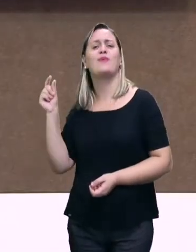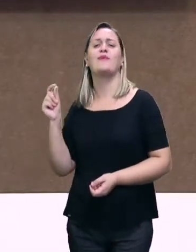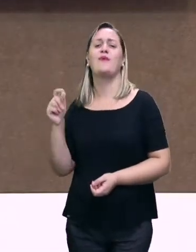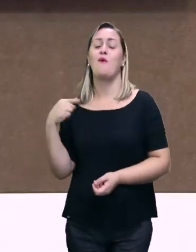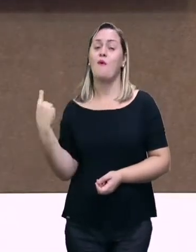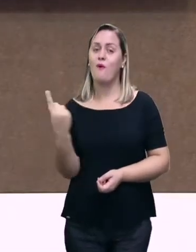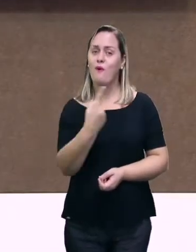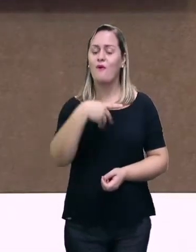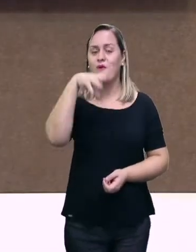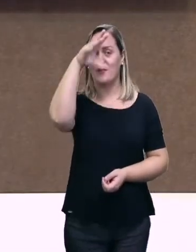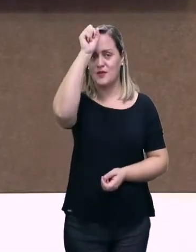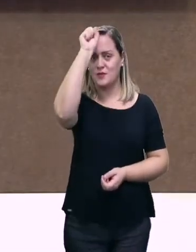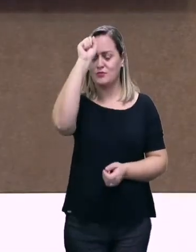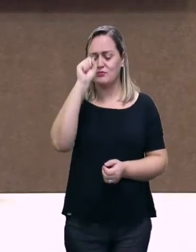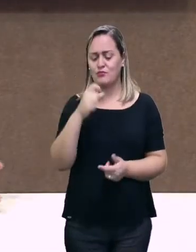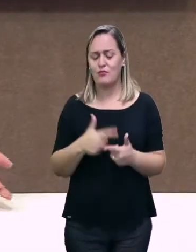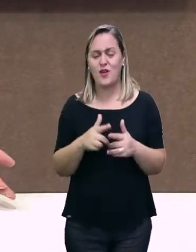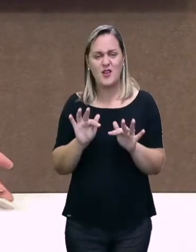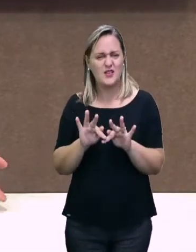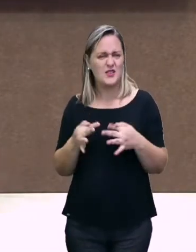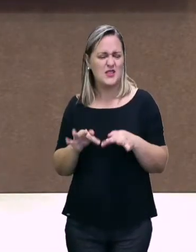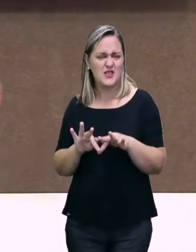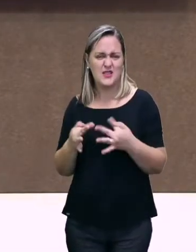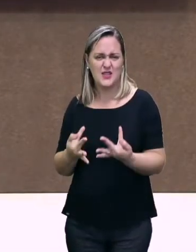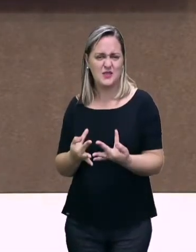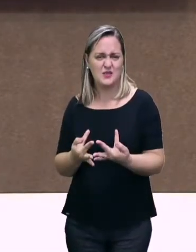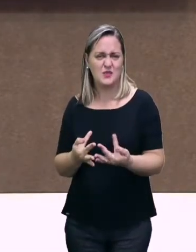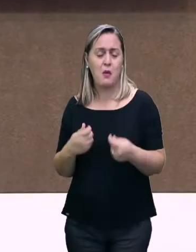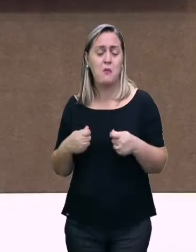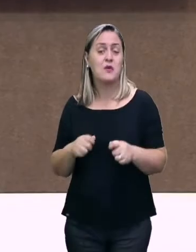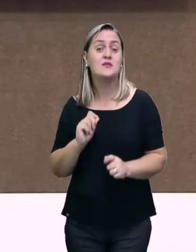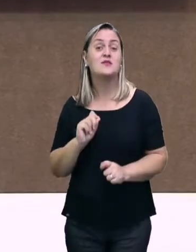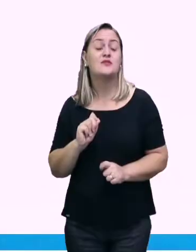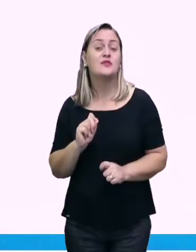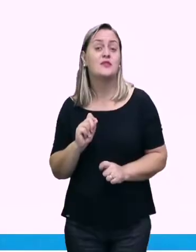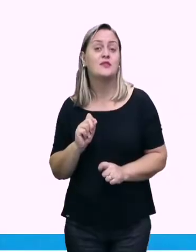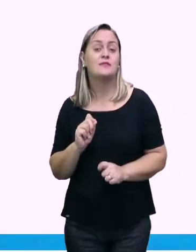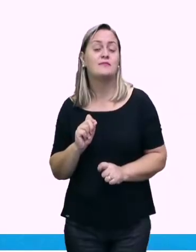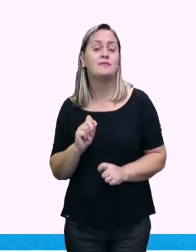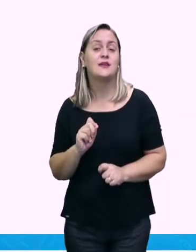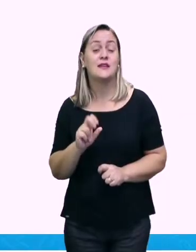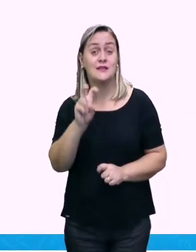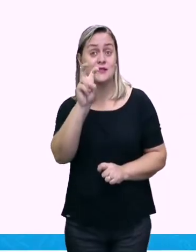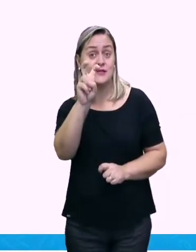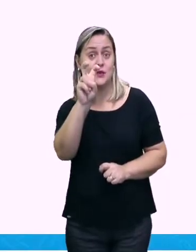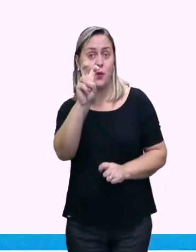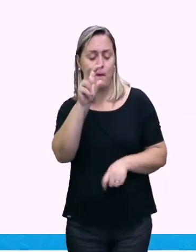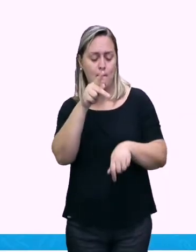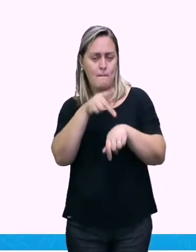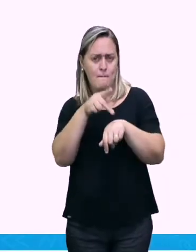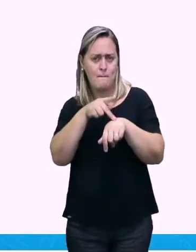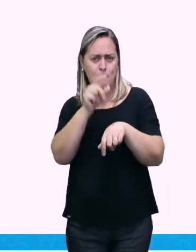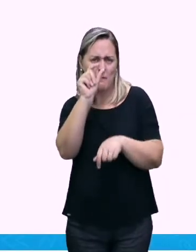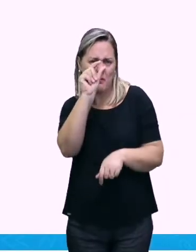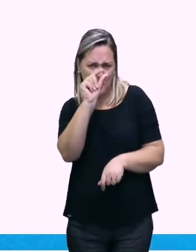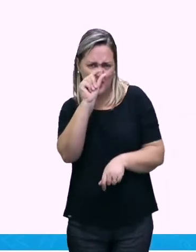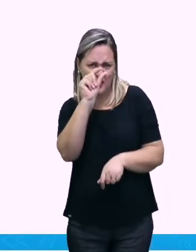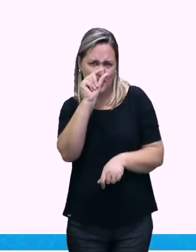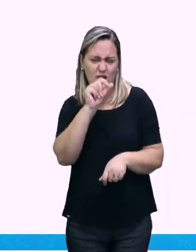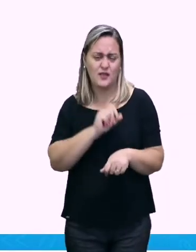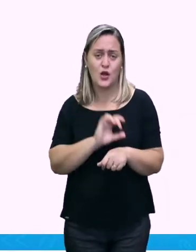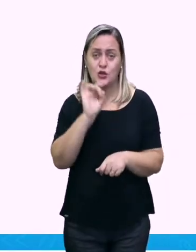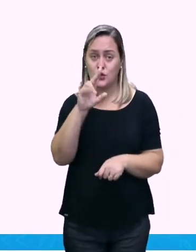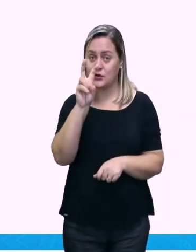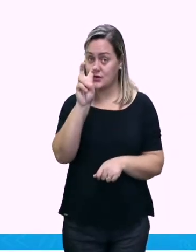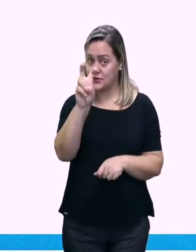é muito simples. A gente vai precisar de quê? Somente de 5 pedrinhas. Pedras pequenas, né, gente?